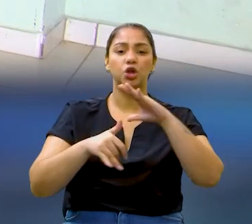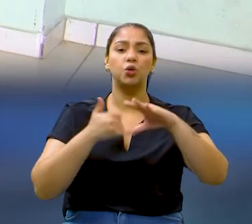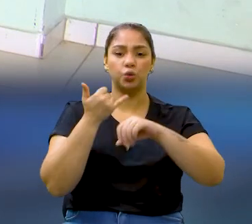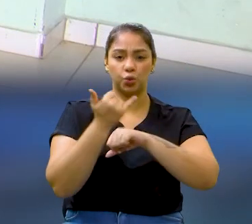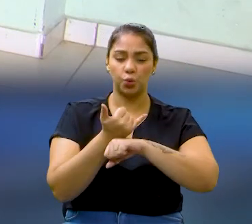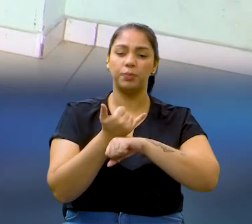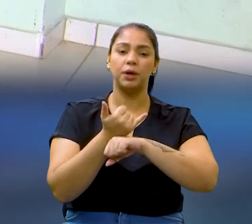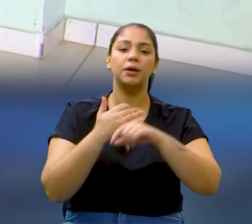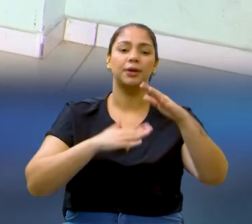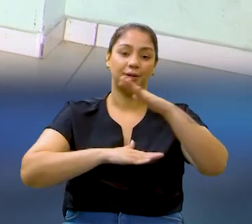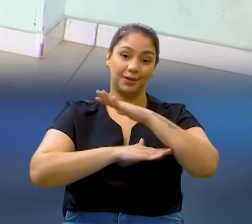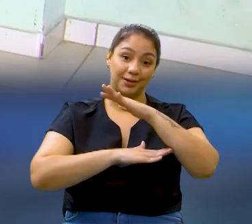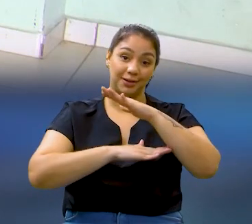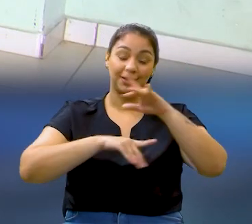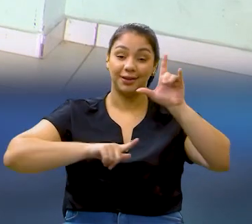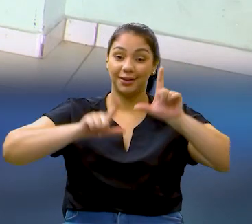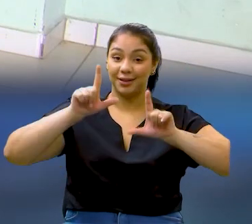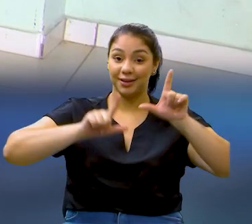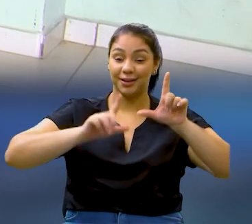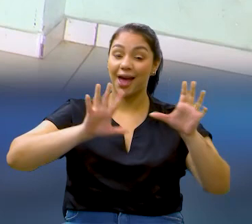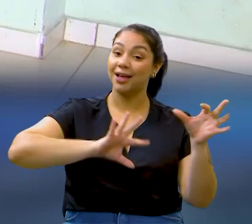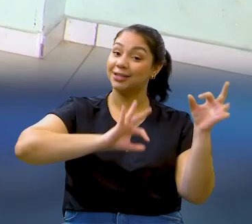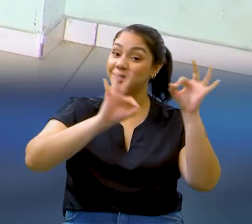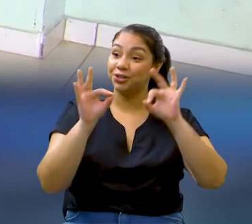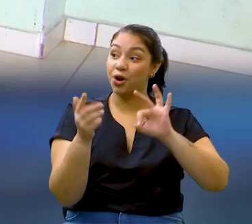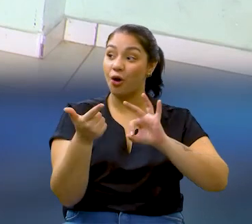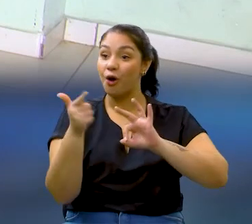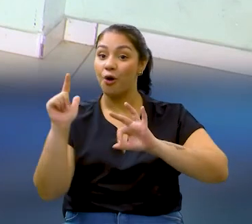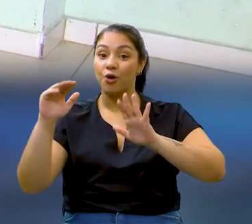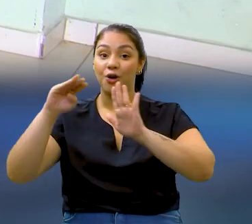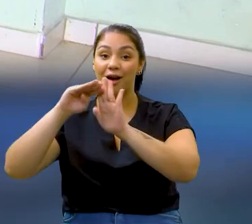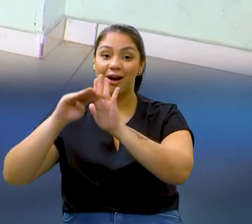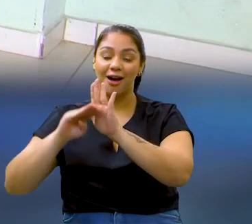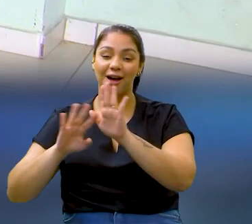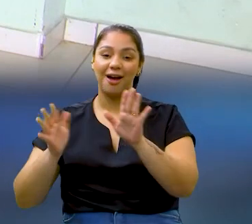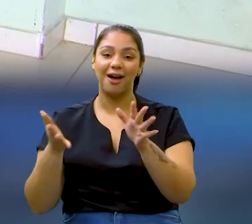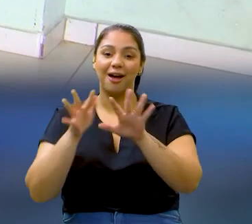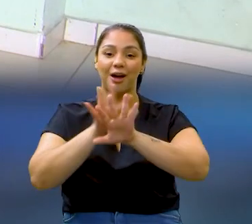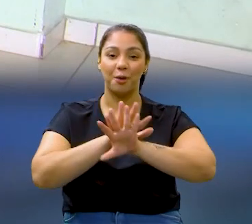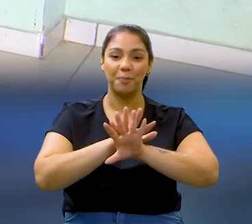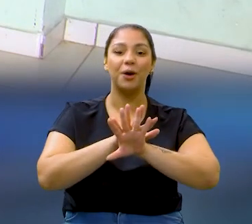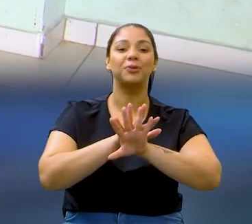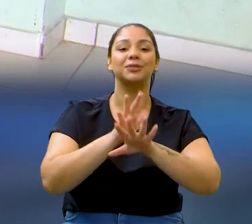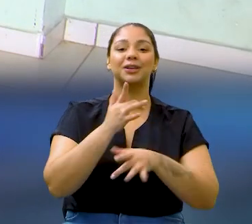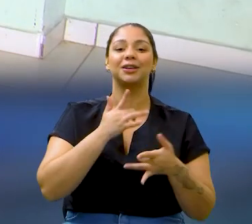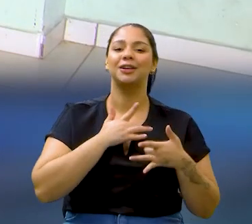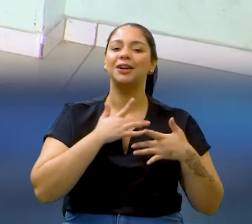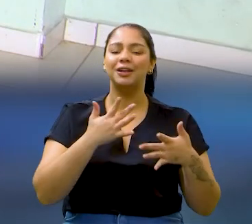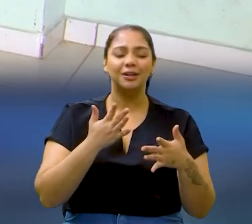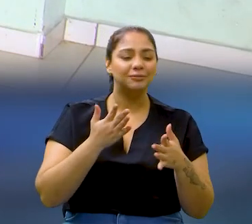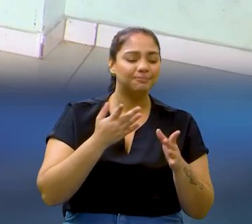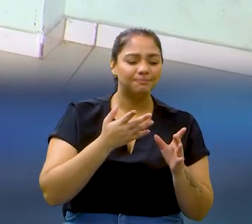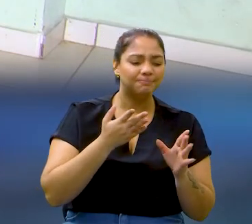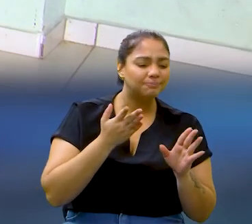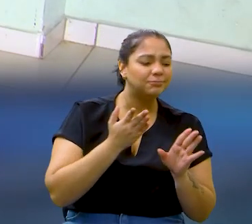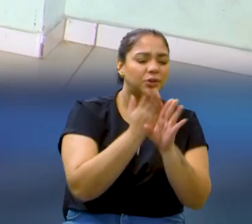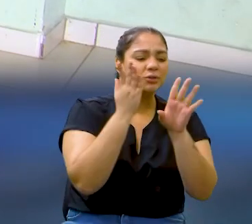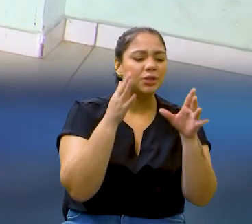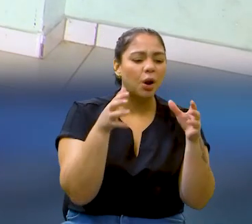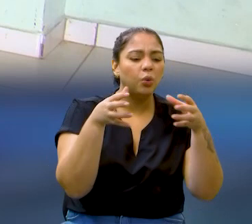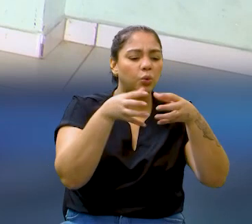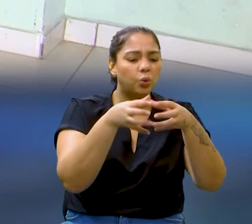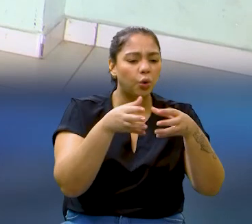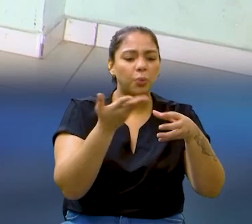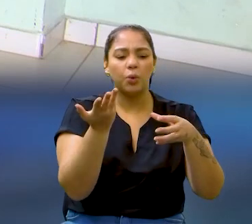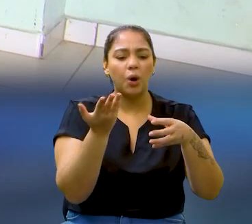irem no YouTube da TV Câmara Campinas, assistir os outros Mãos Solidárias, achar aquela entidade, aquele grupo que você